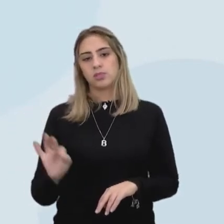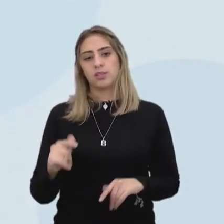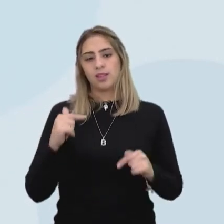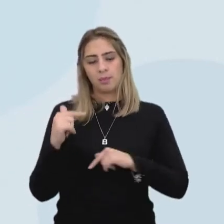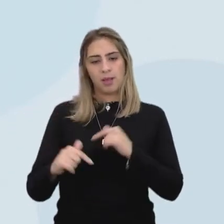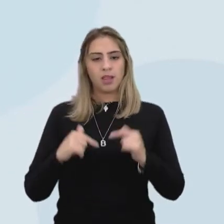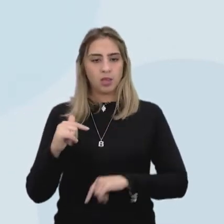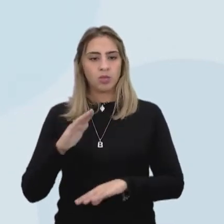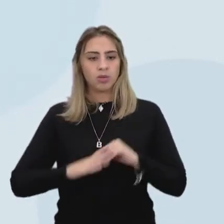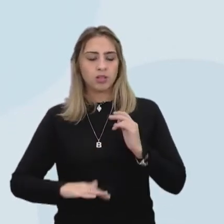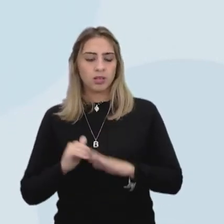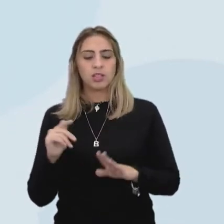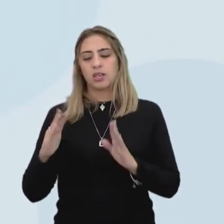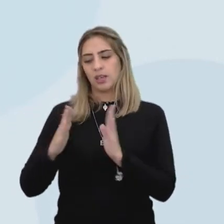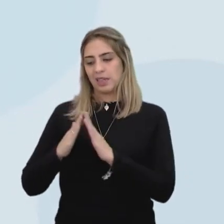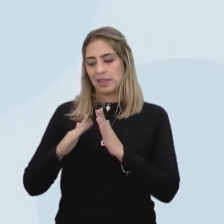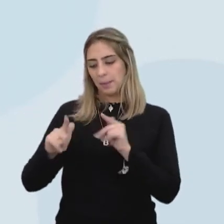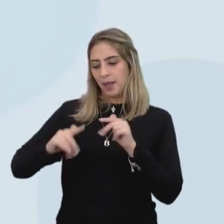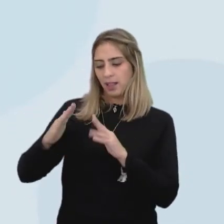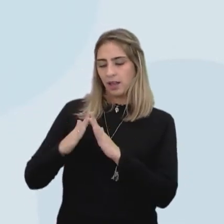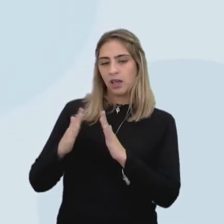doméstico sem carteira,